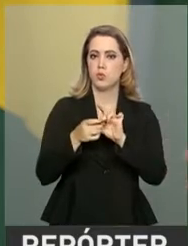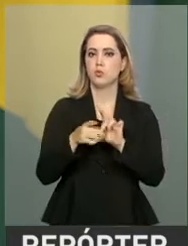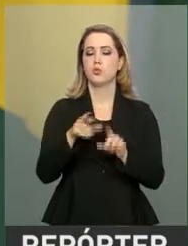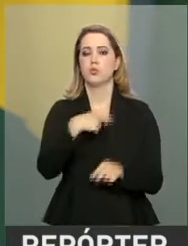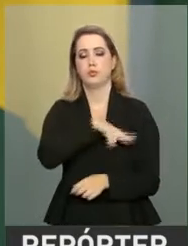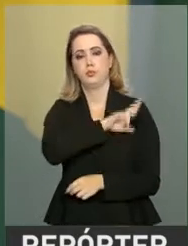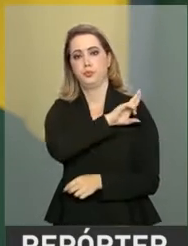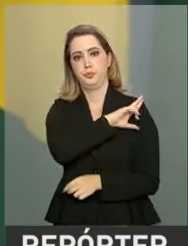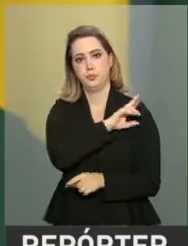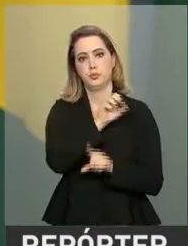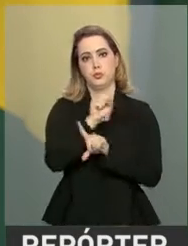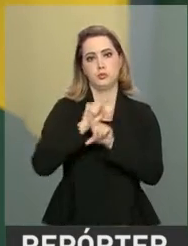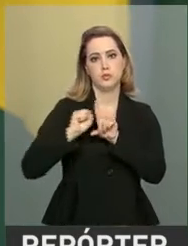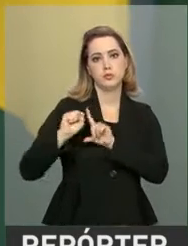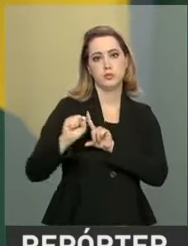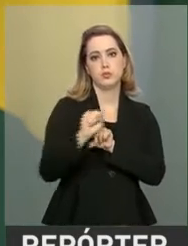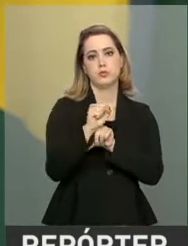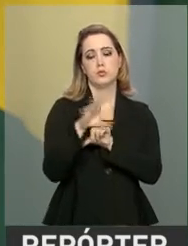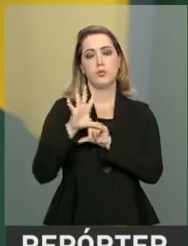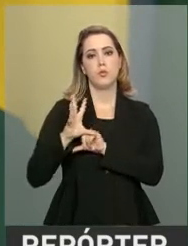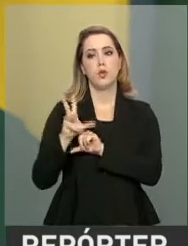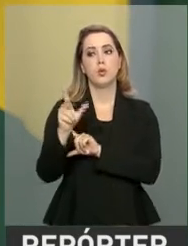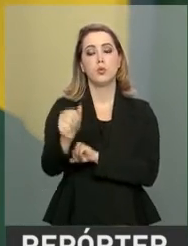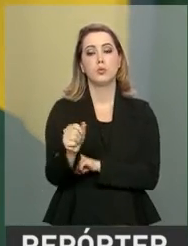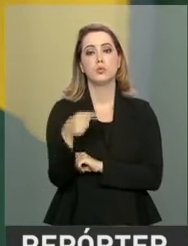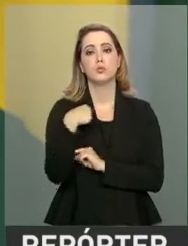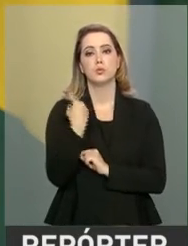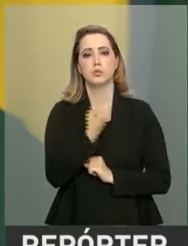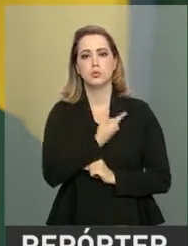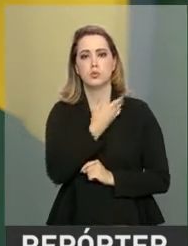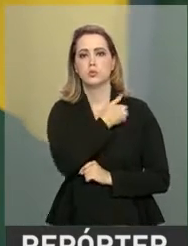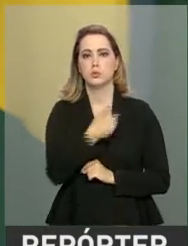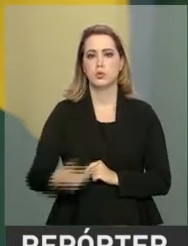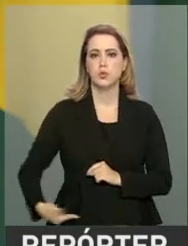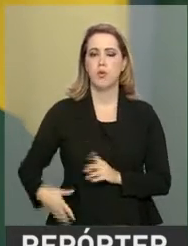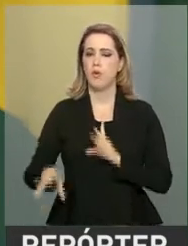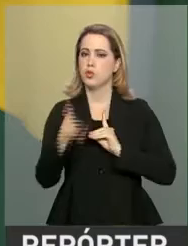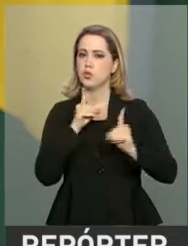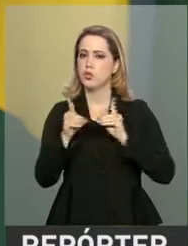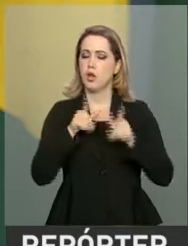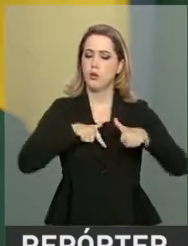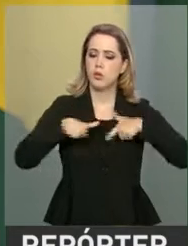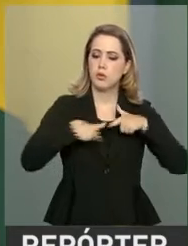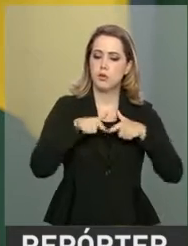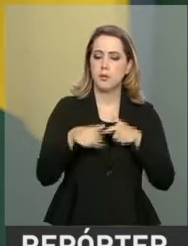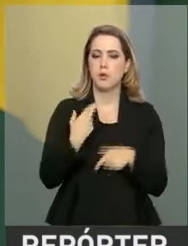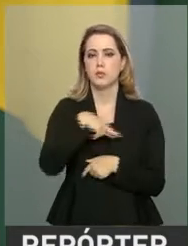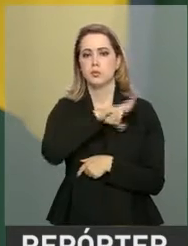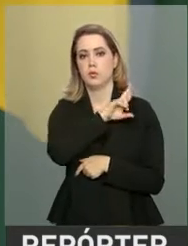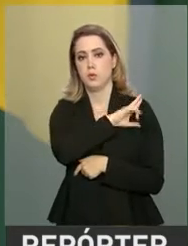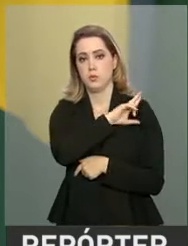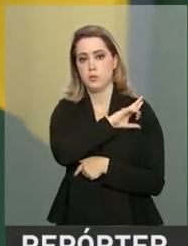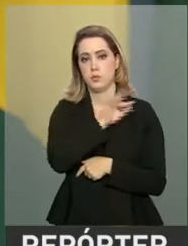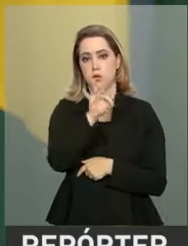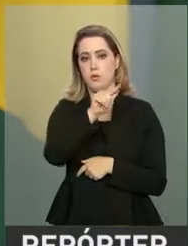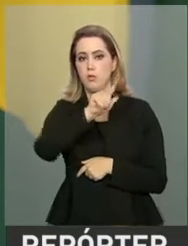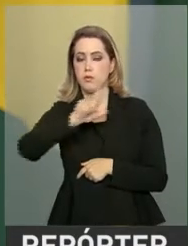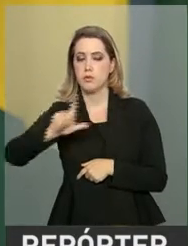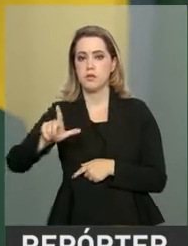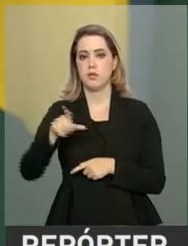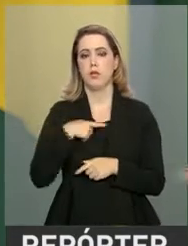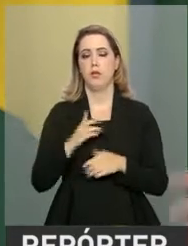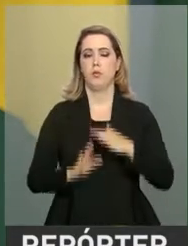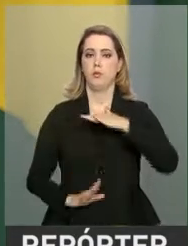que são também as tônicas do nosso governo diálogo emprego responsabilidade fiscal daí o